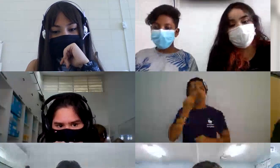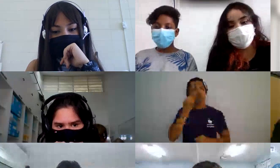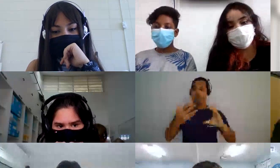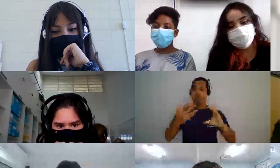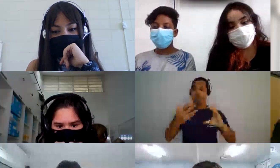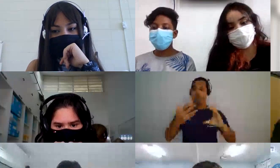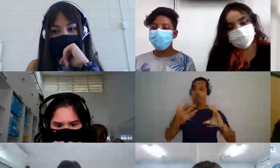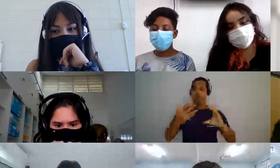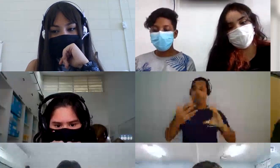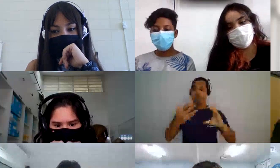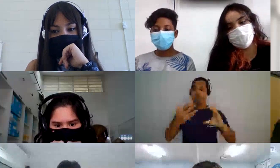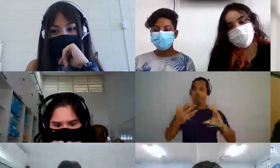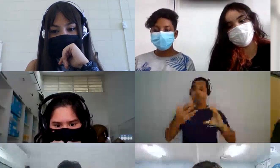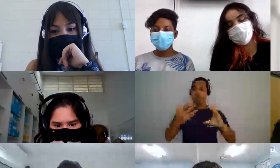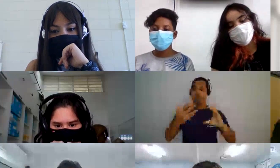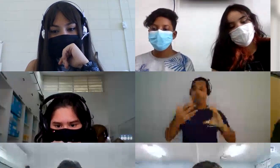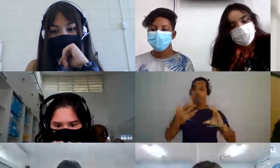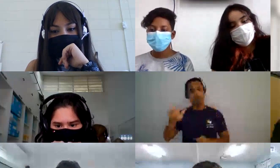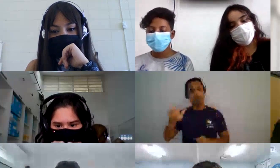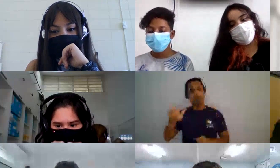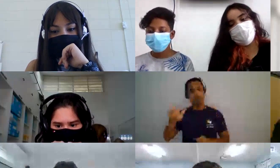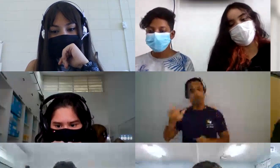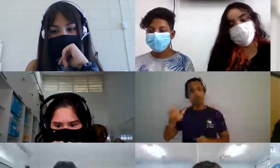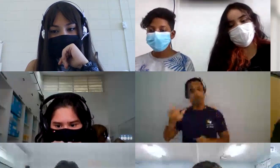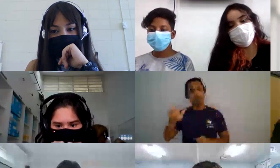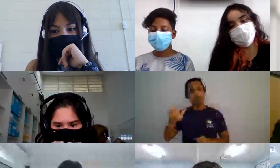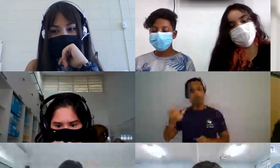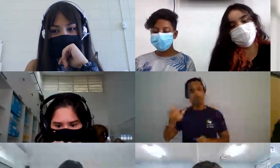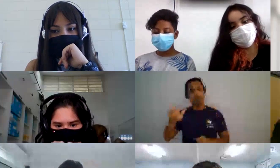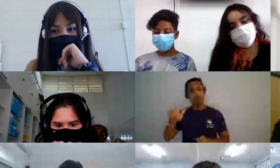de um adolescente, ele está experimentando. E